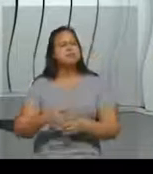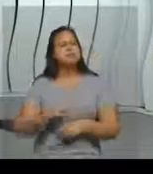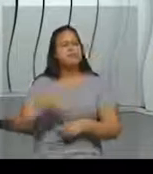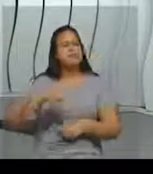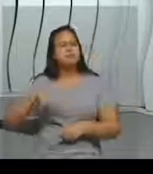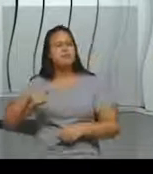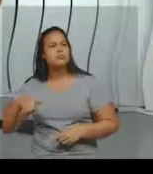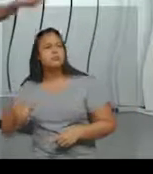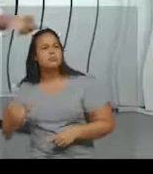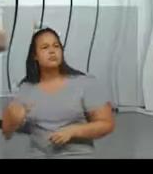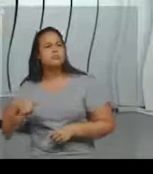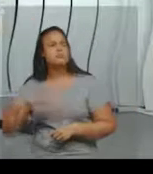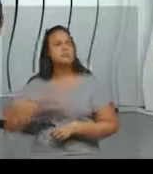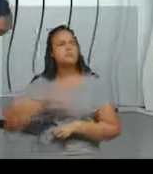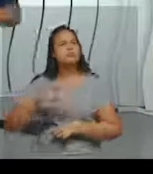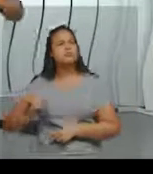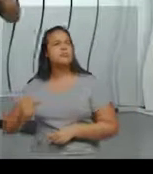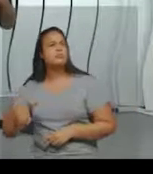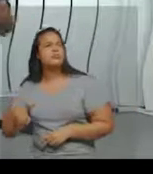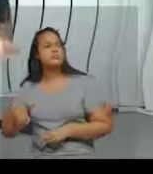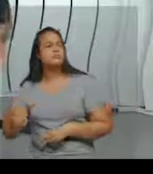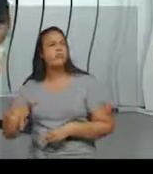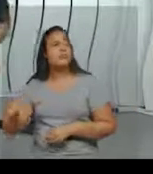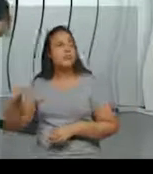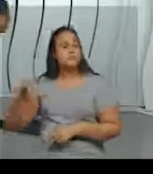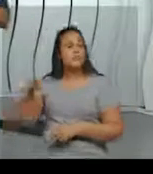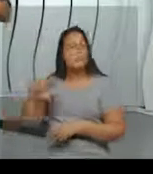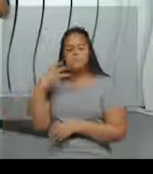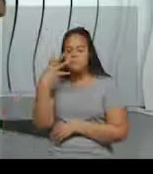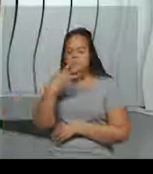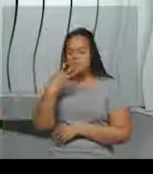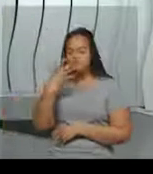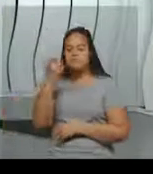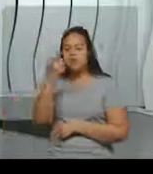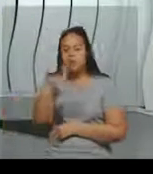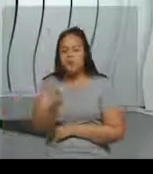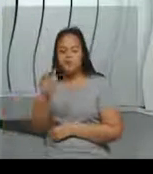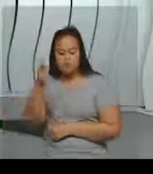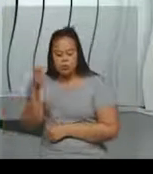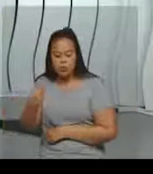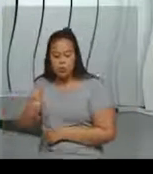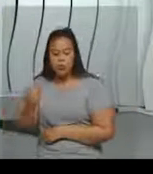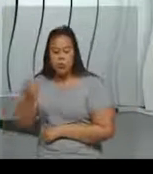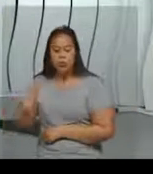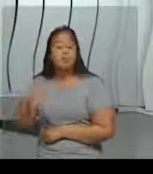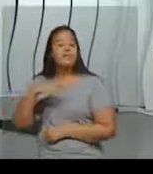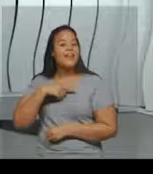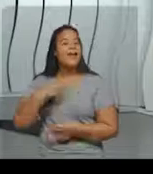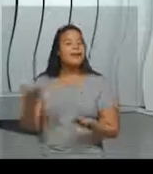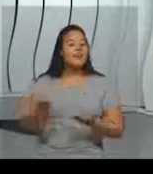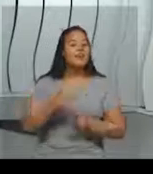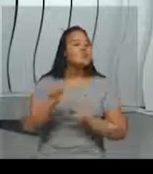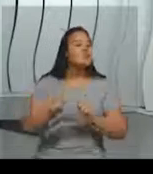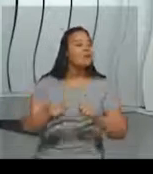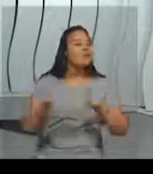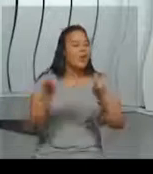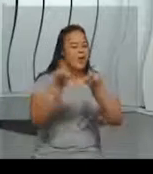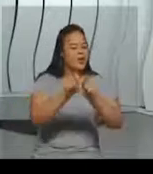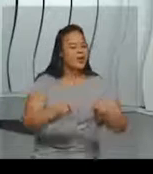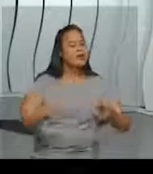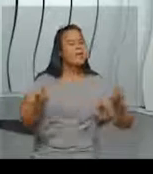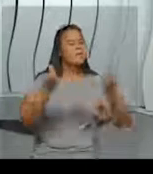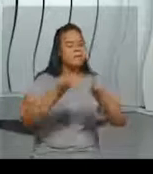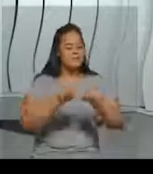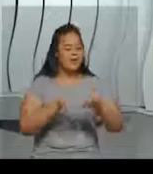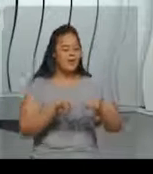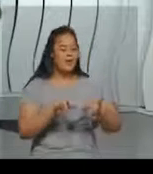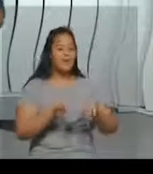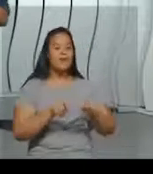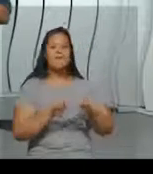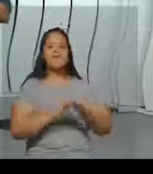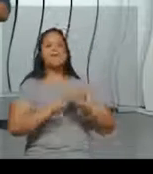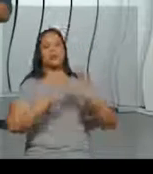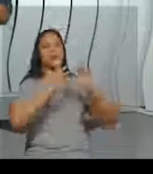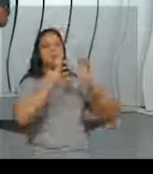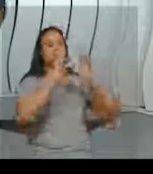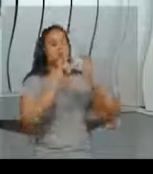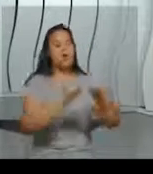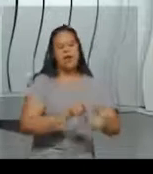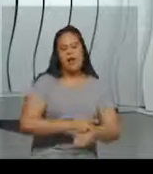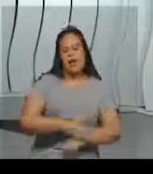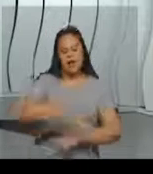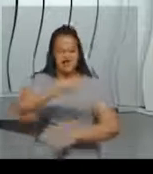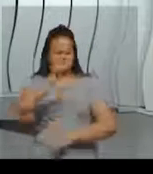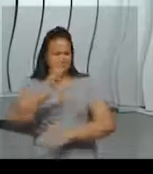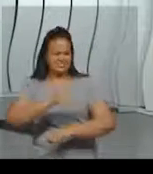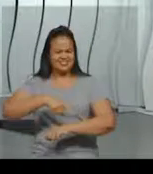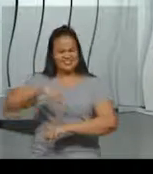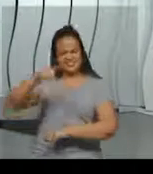do outro. Hoje a gente tem os computadores, né, que fazem isso tudo por nós, que é mixar as músicas, né? Mixar